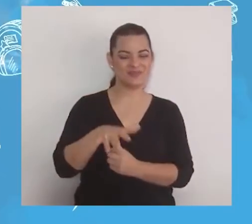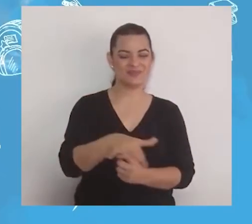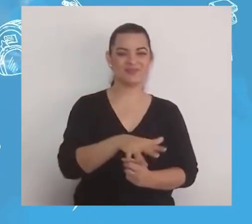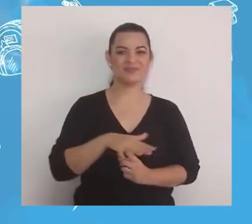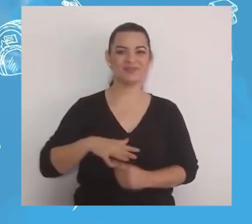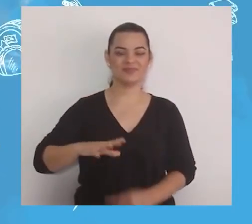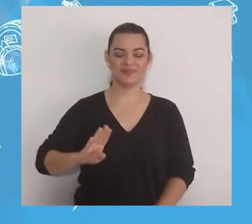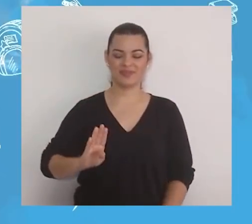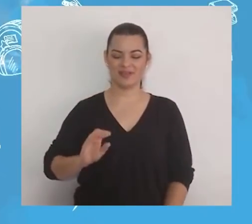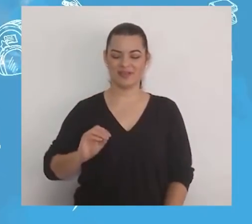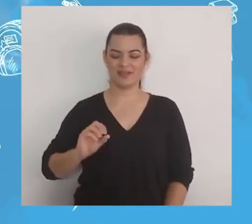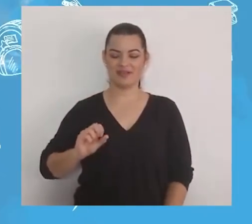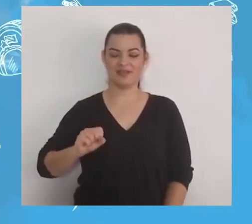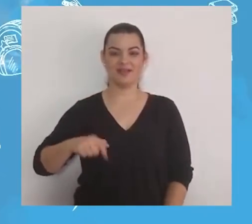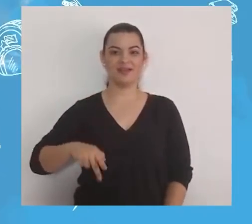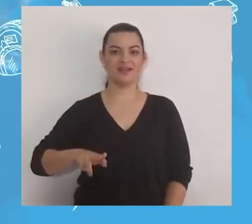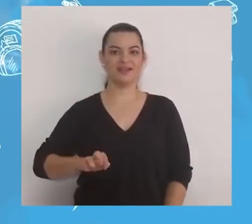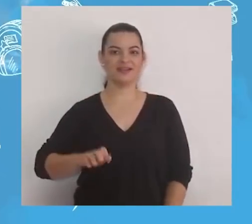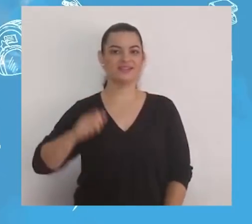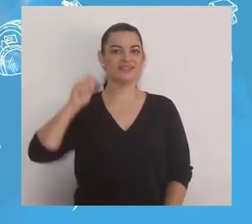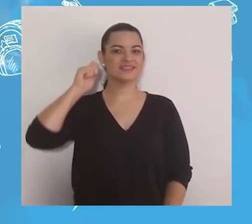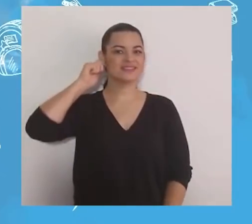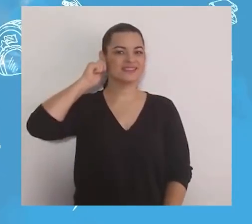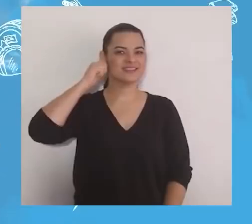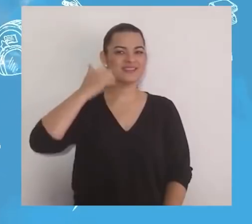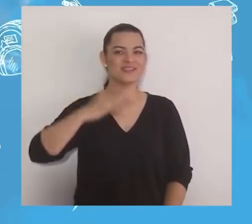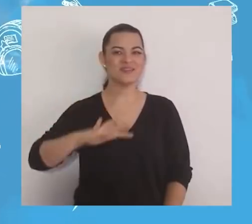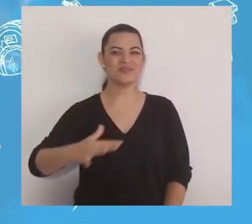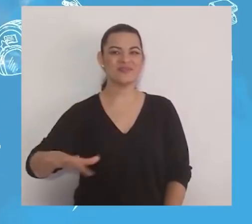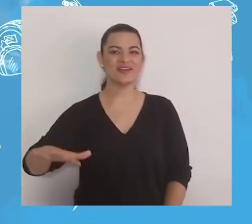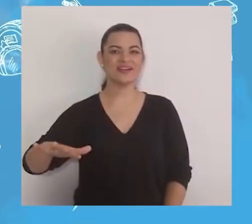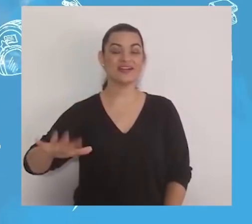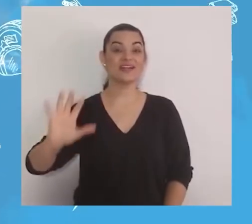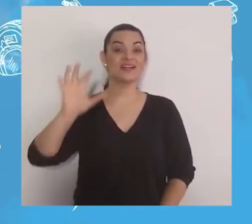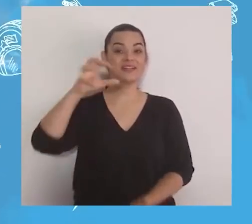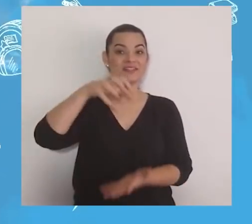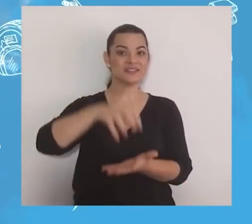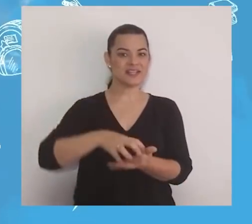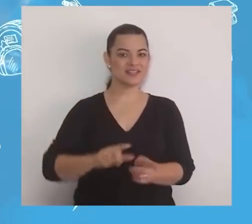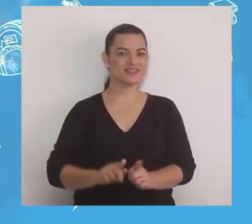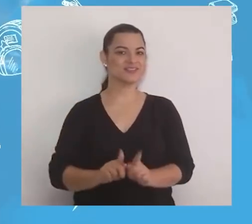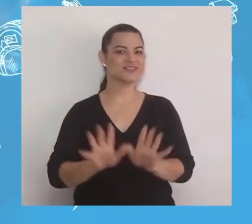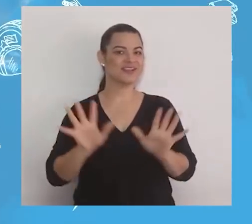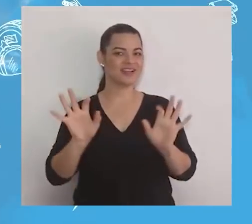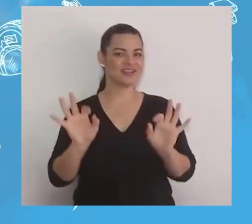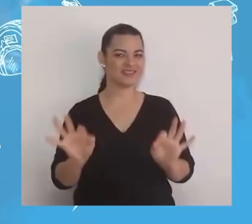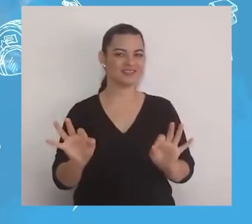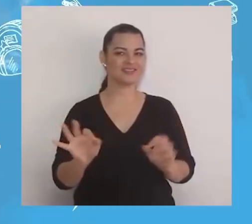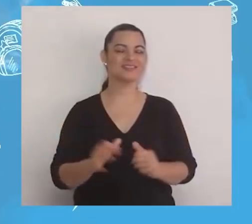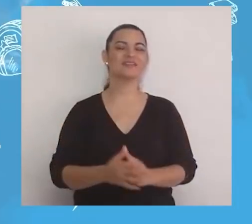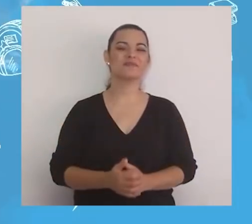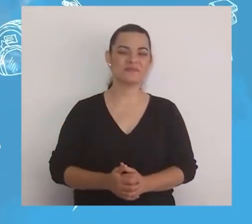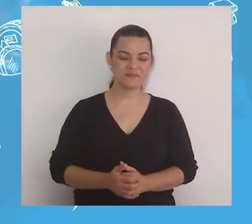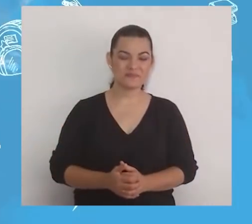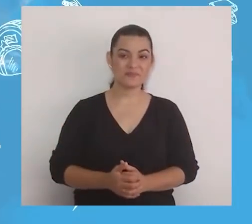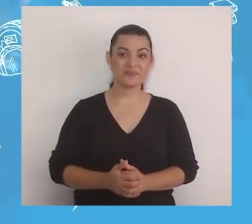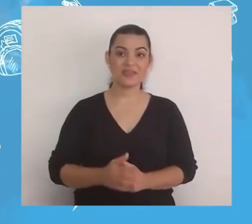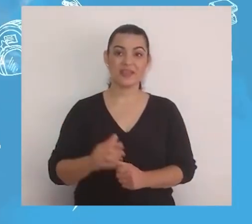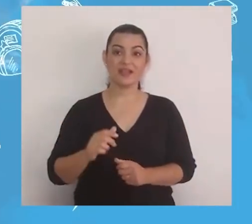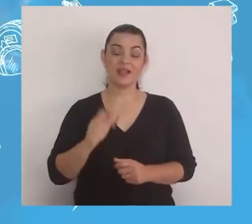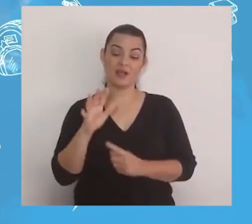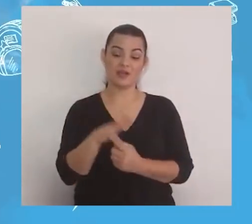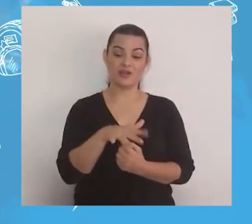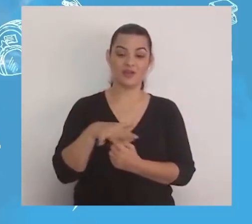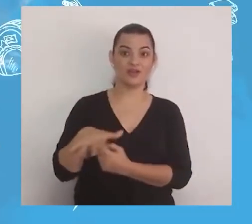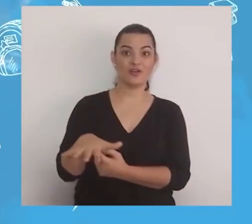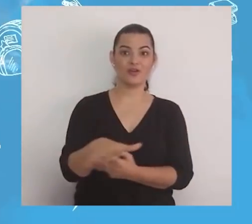lá! Quem conhece esse lugar? Quem já foi nesse lugar, sabe